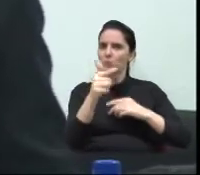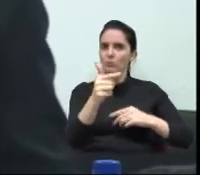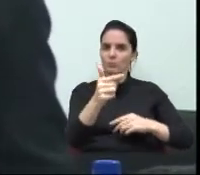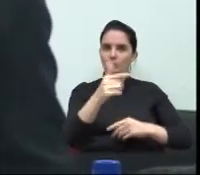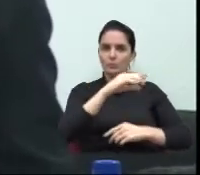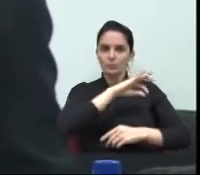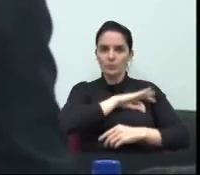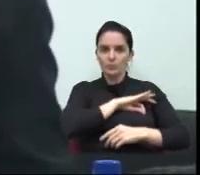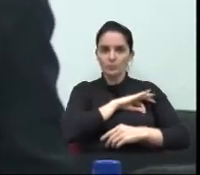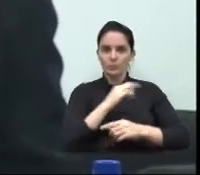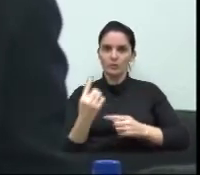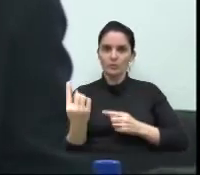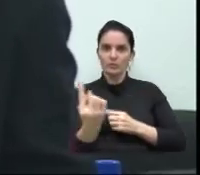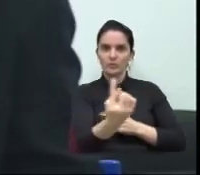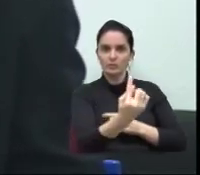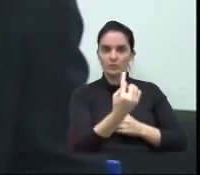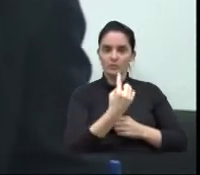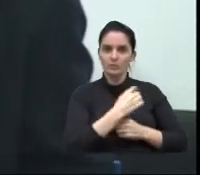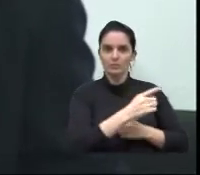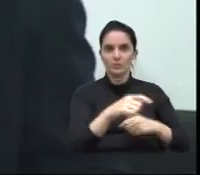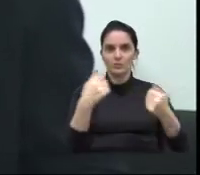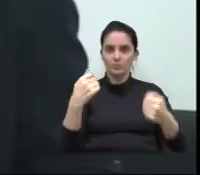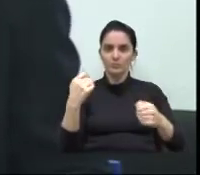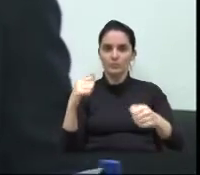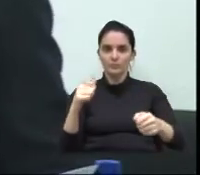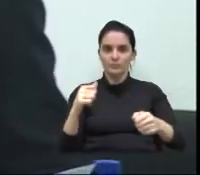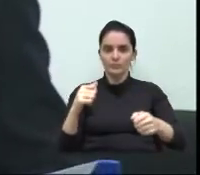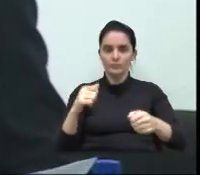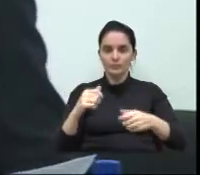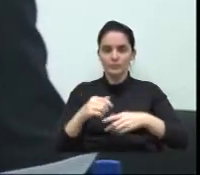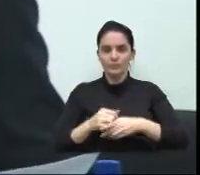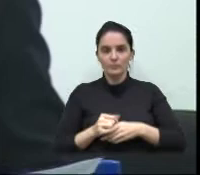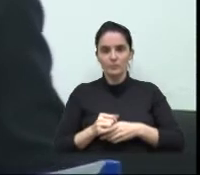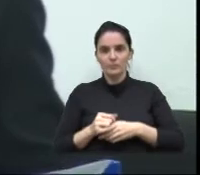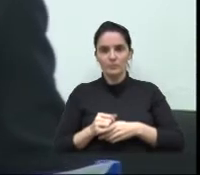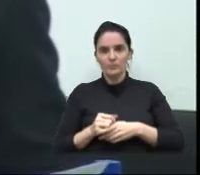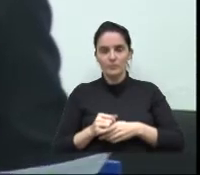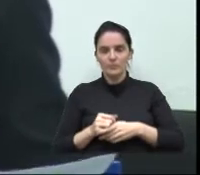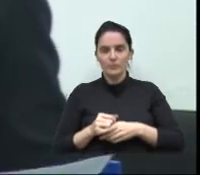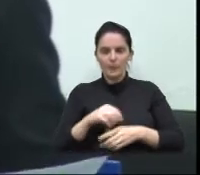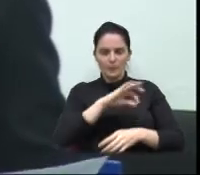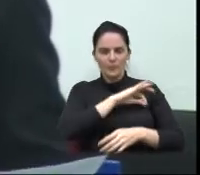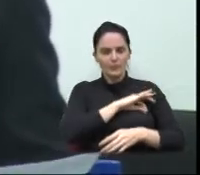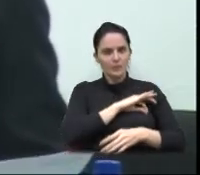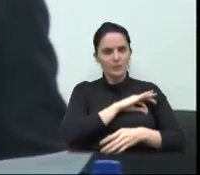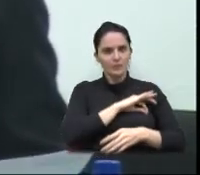deveriam acompanhar a entrada e saída dos alunos das escolas municipais,